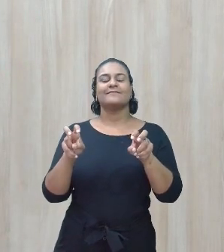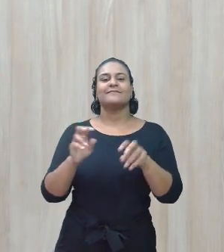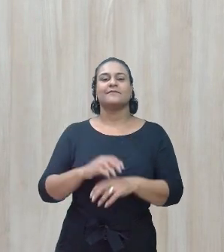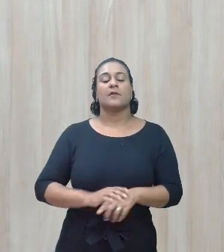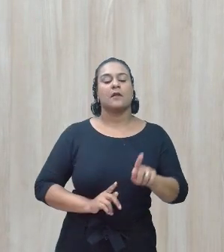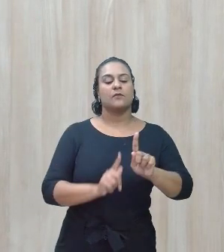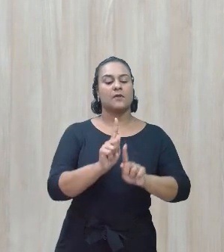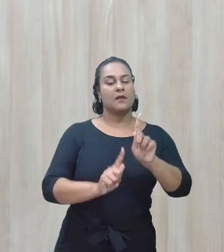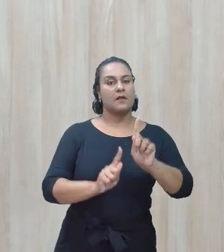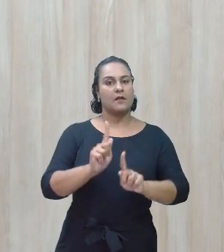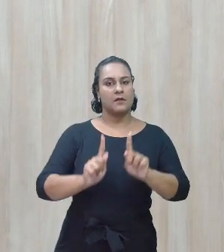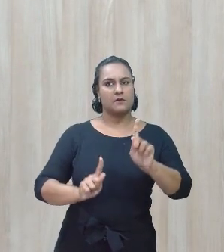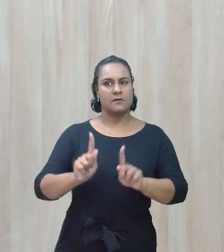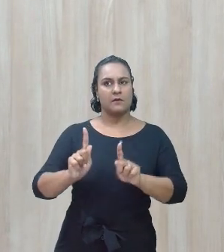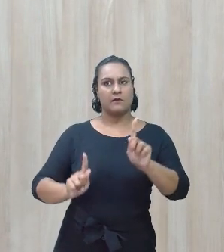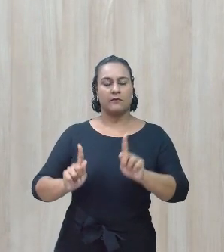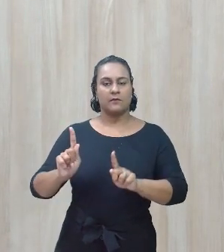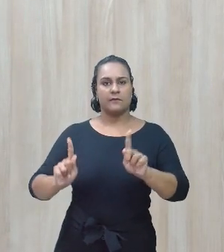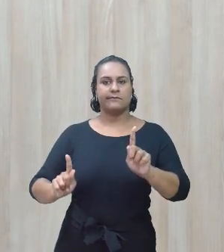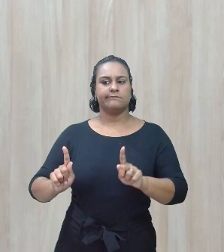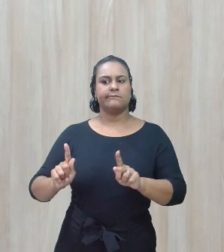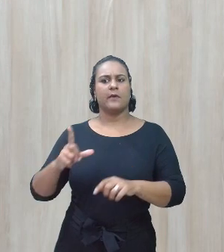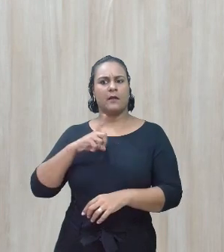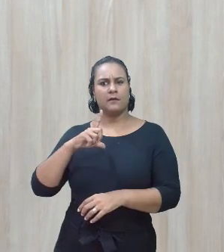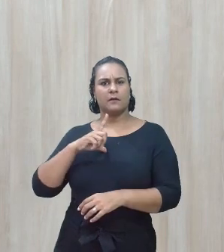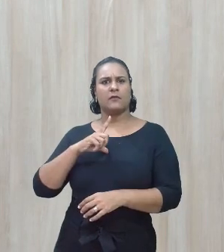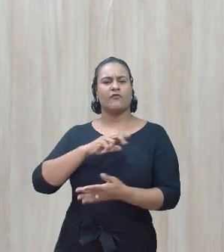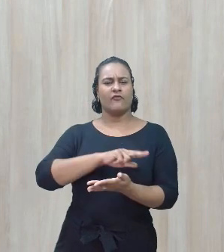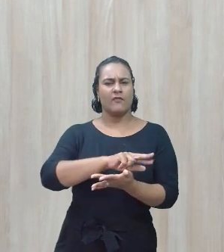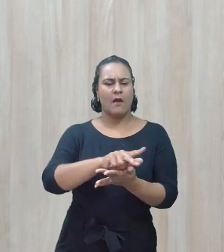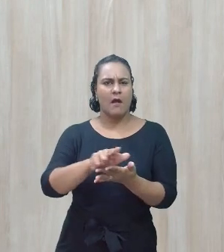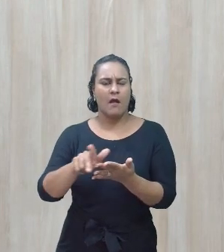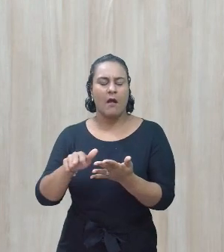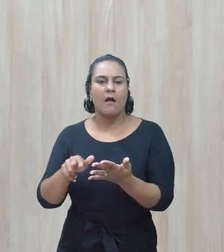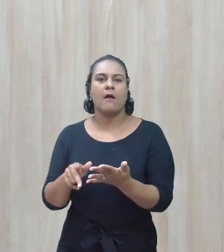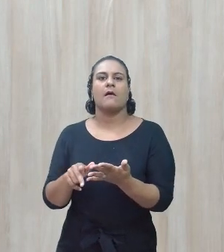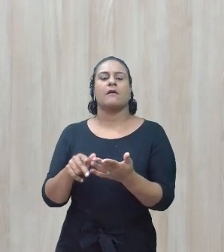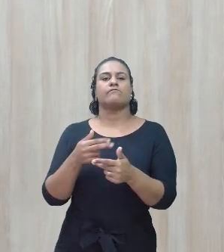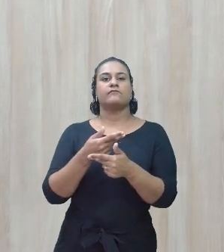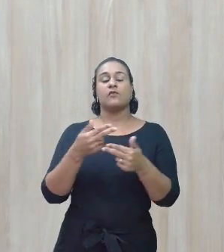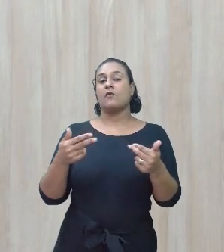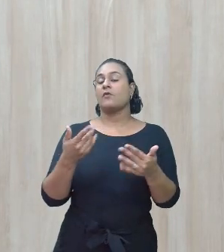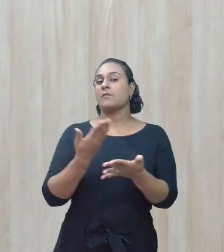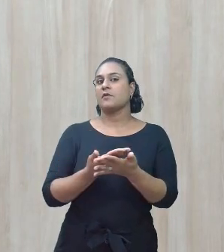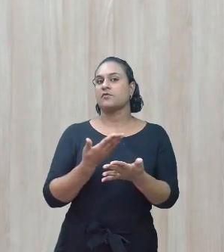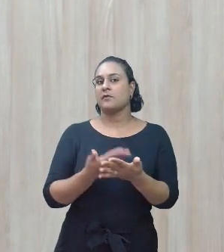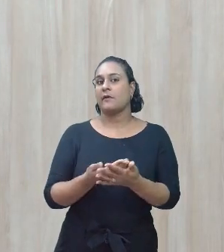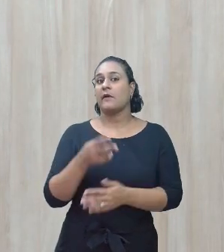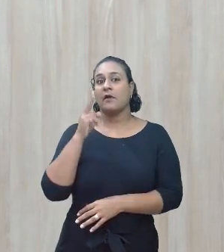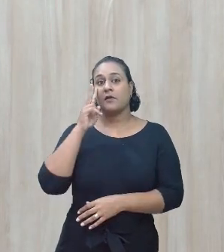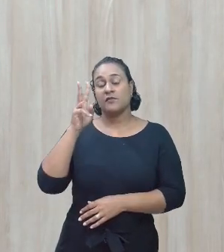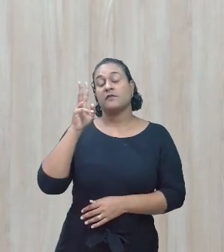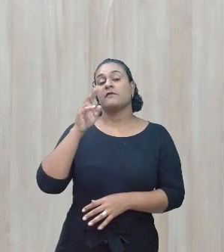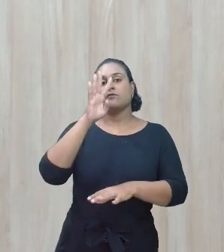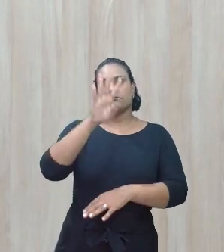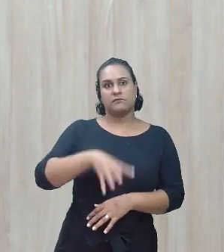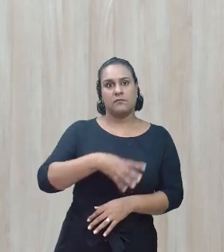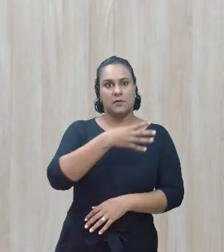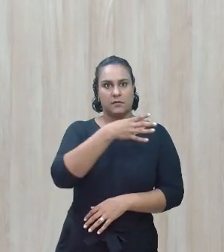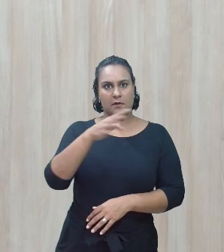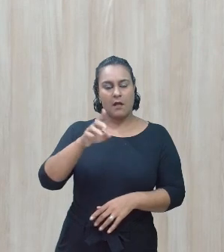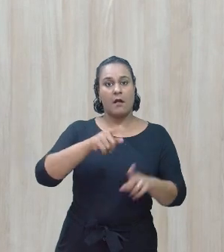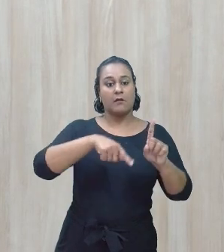estatística tem muita coisa para a gente estudar. Ontem a gente viu principalmente o comportamento de gráficos e tabelas,